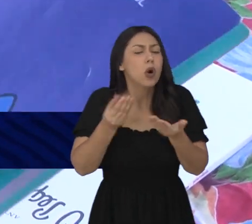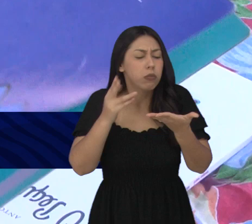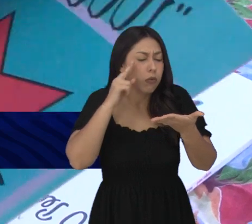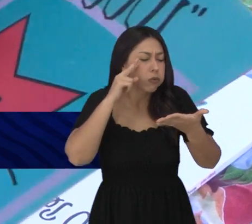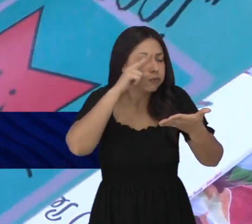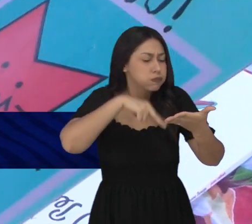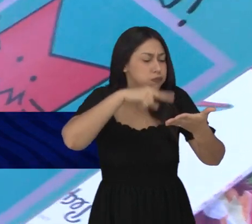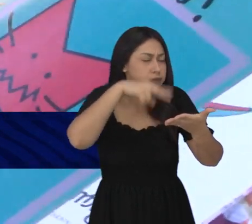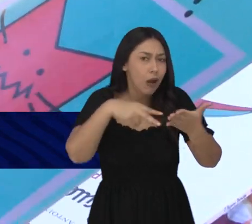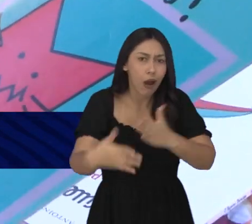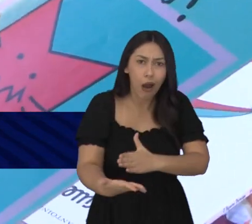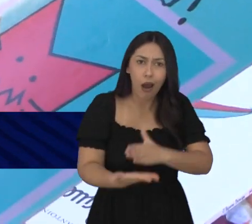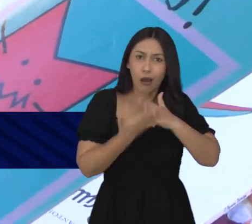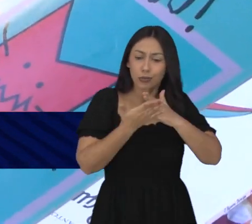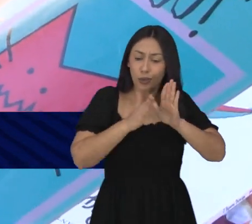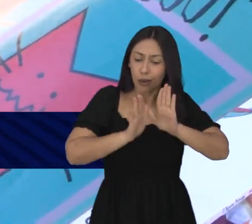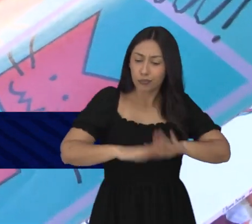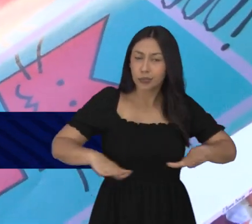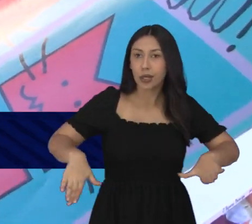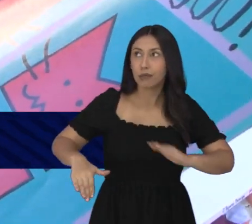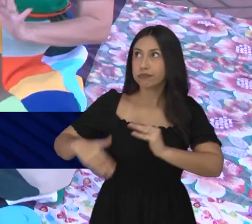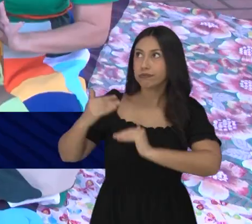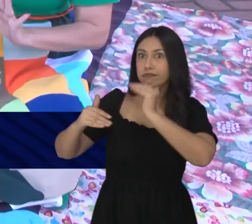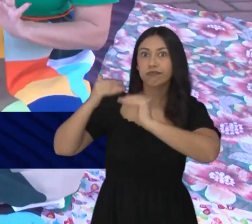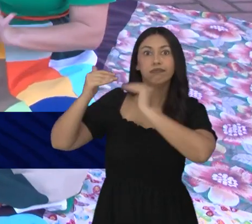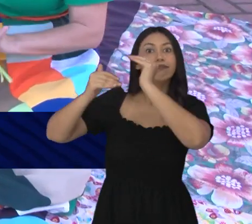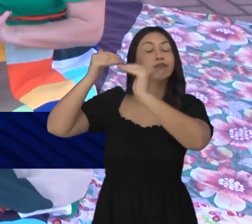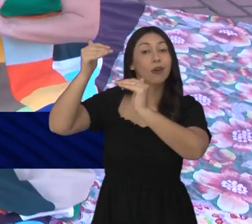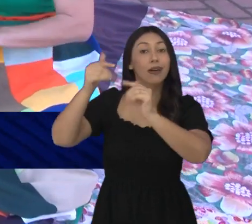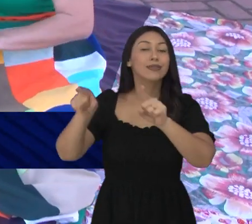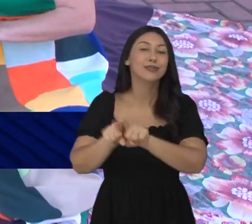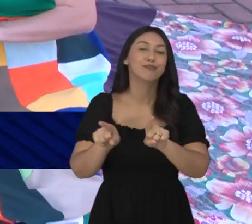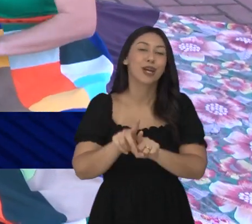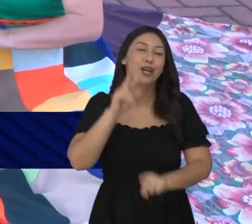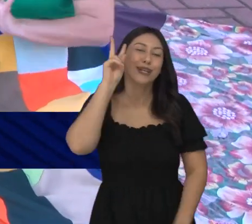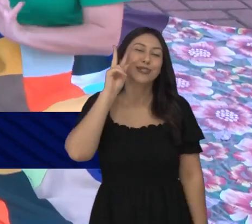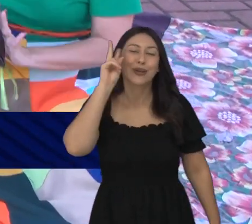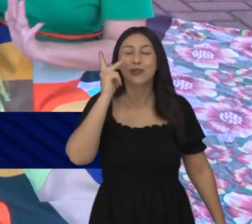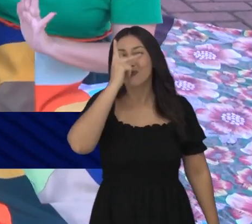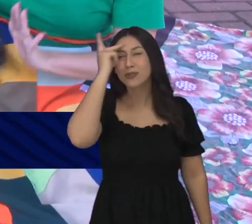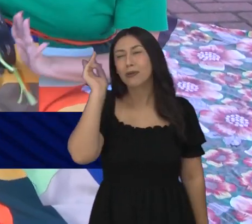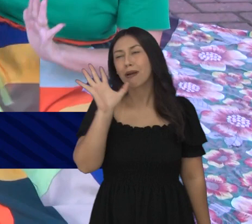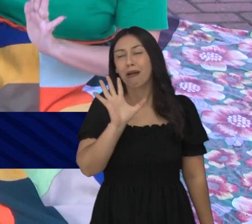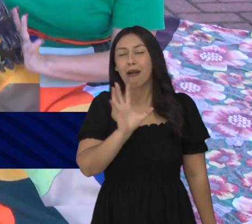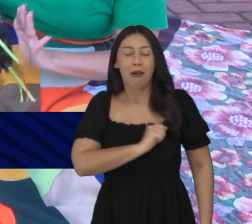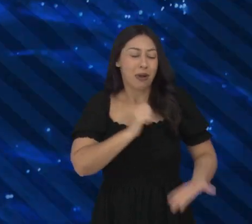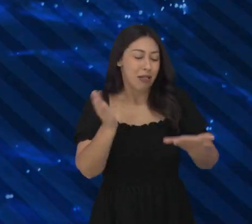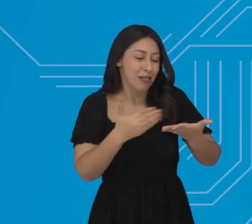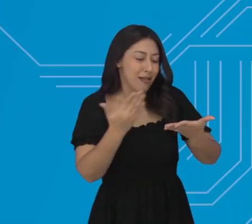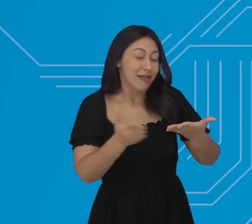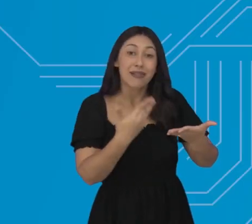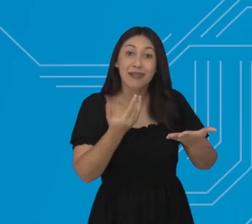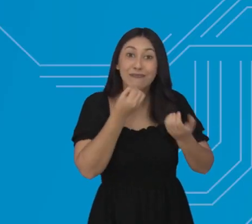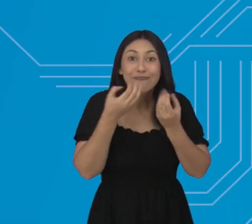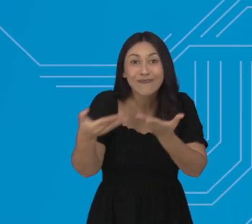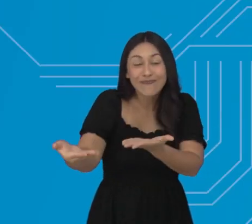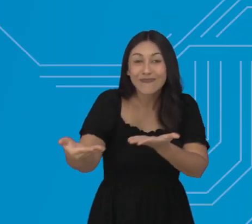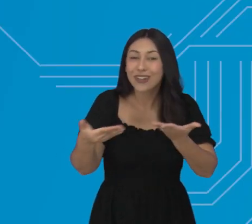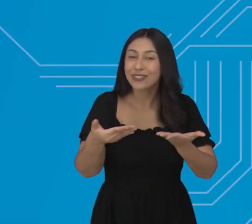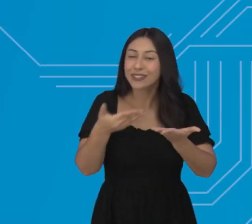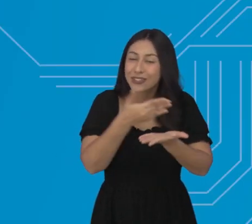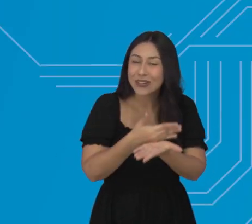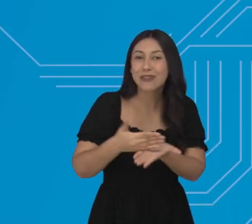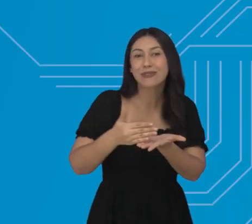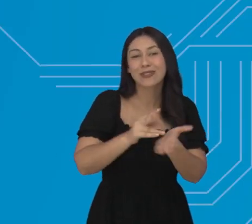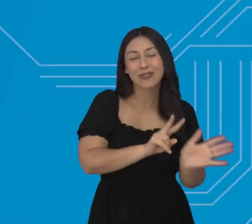tem um papel fundamental no desenvolvimento dos pequenos, além de histórias de quem ama se aventurar pelos livros. Seja muito